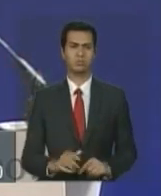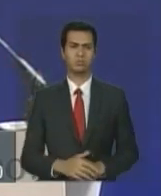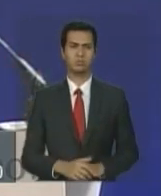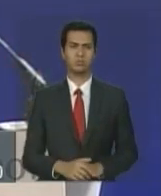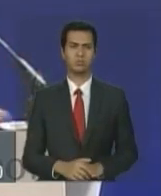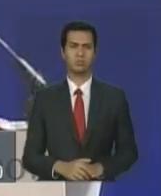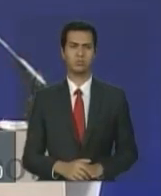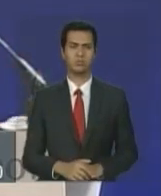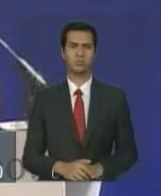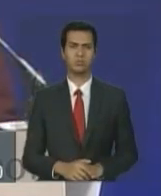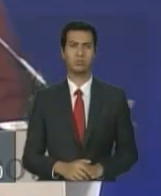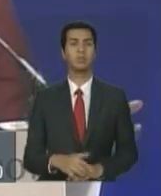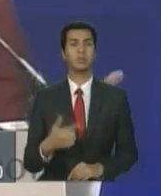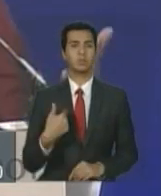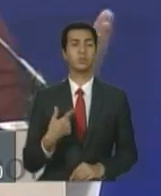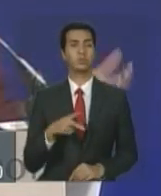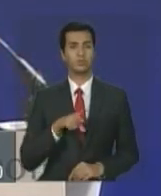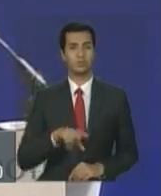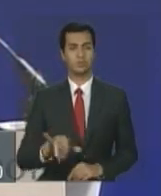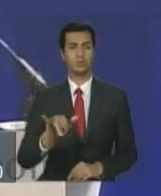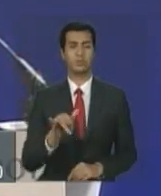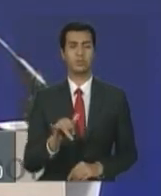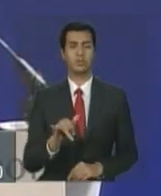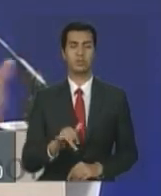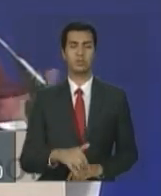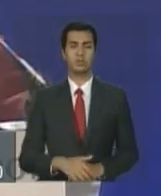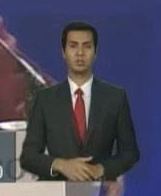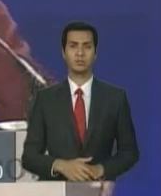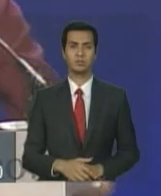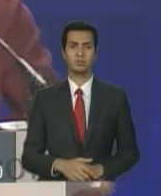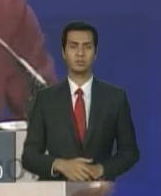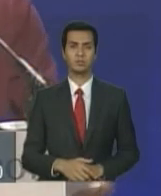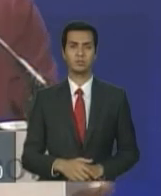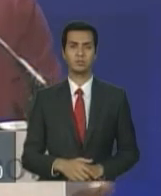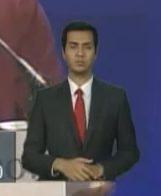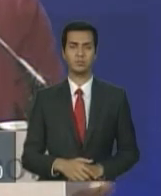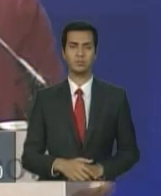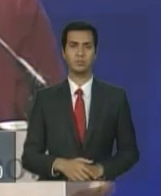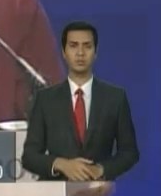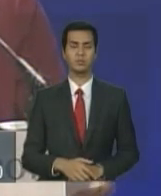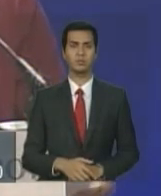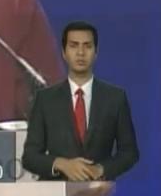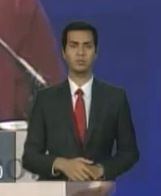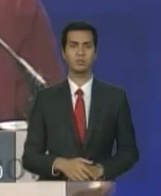Eu faço a contribuição até... te asseguro,